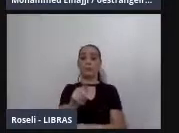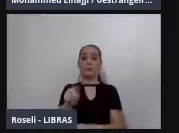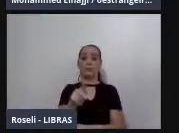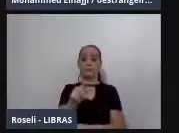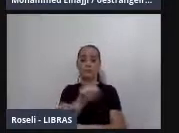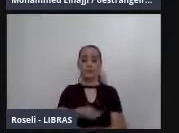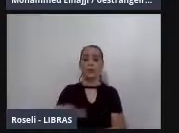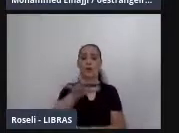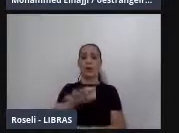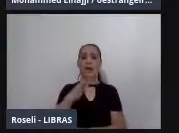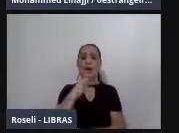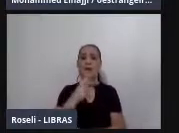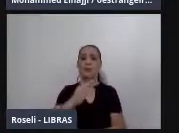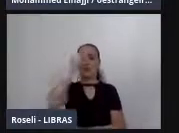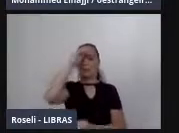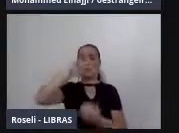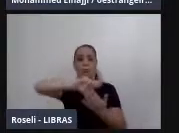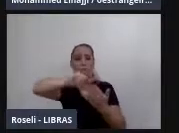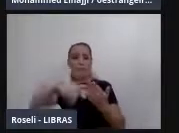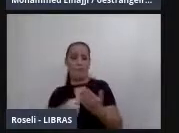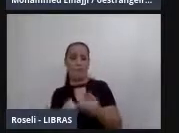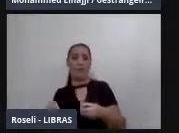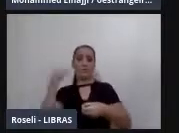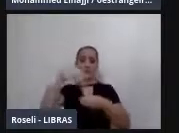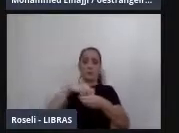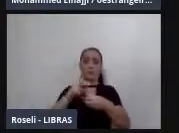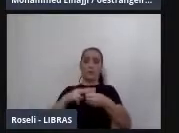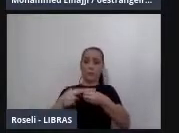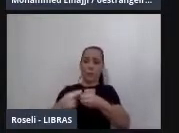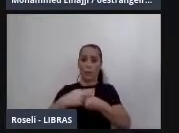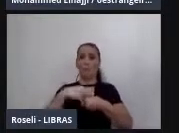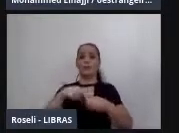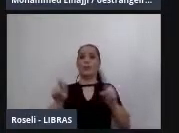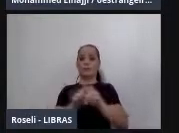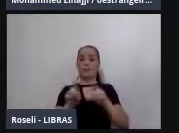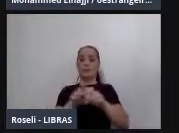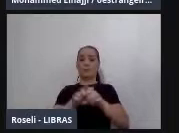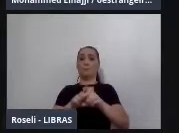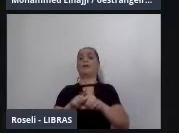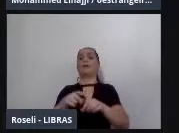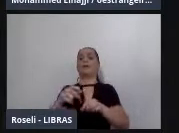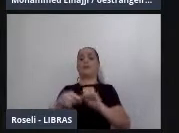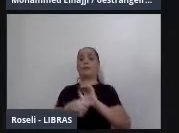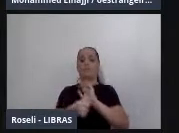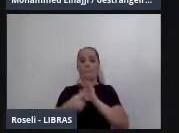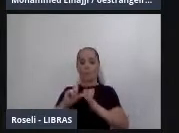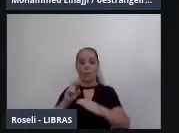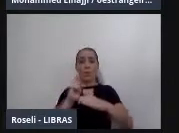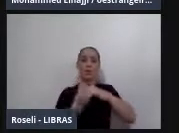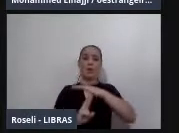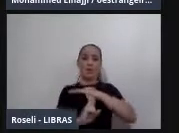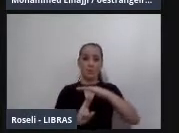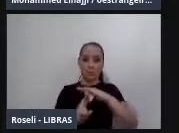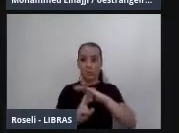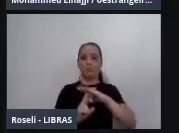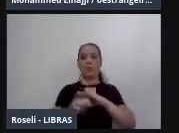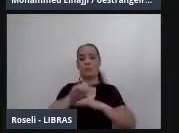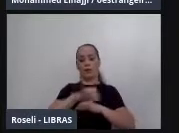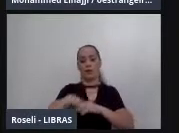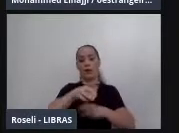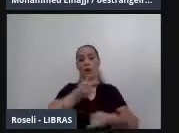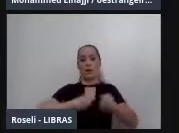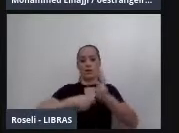universidade, nós temos pesquisadores, representantes das pró-reitorias, órgãos administrativos da universidade, e também